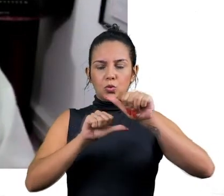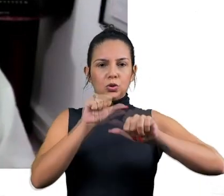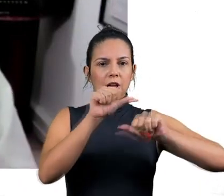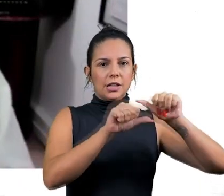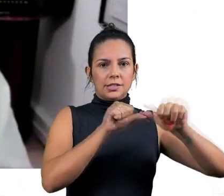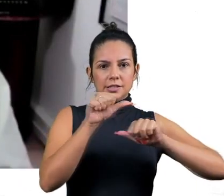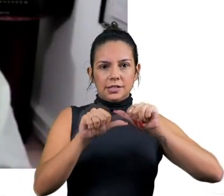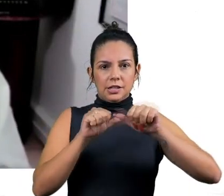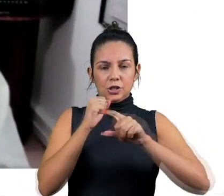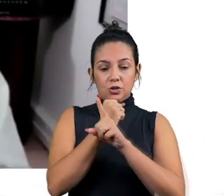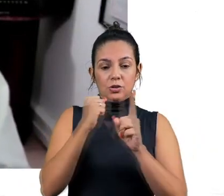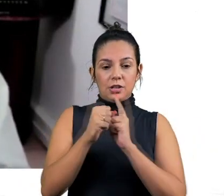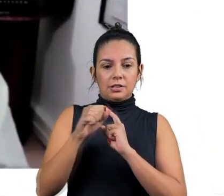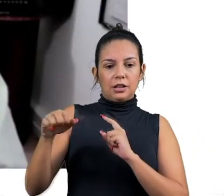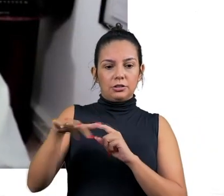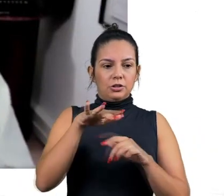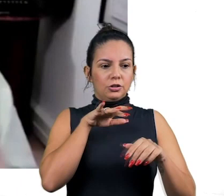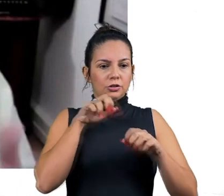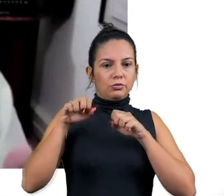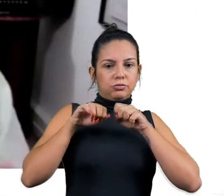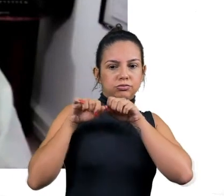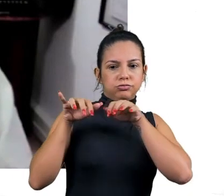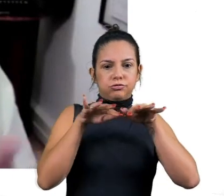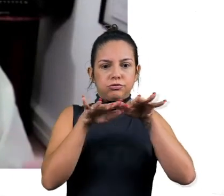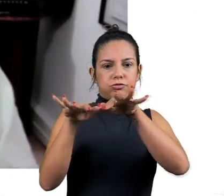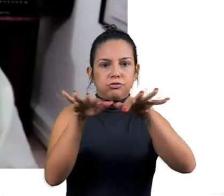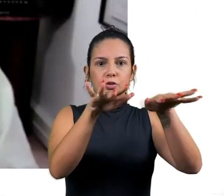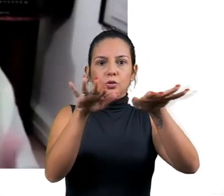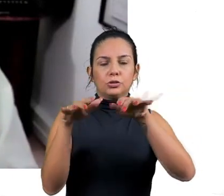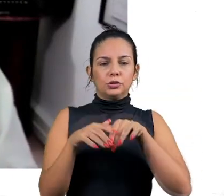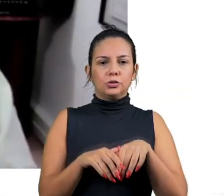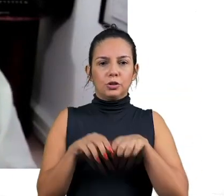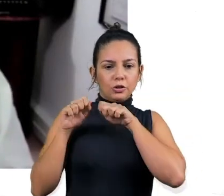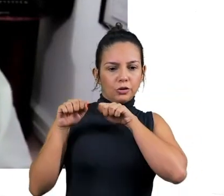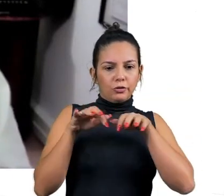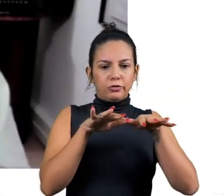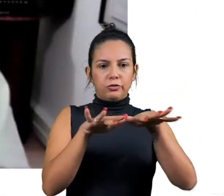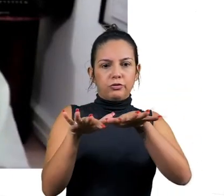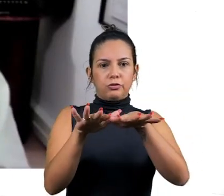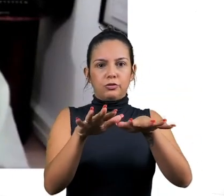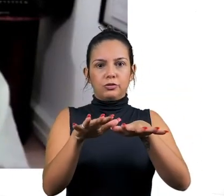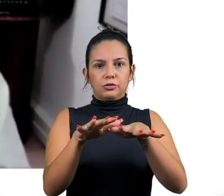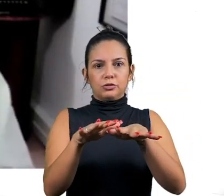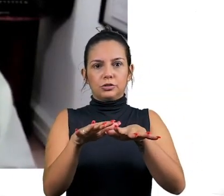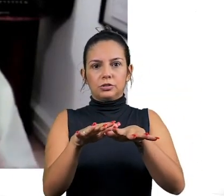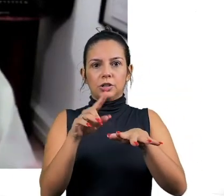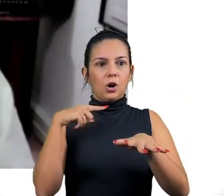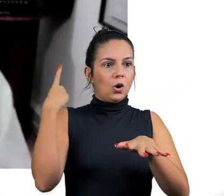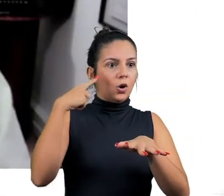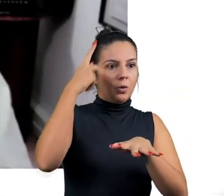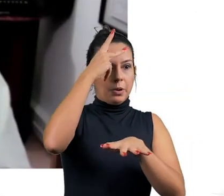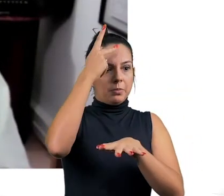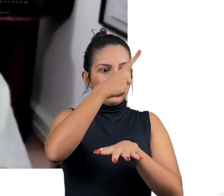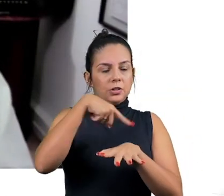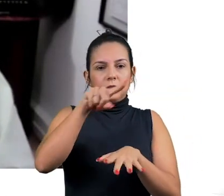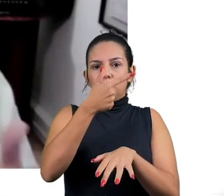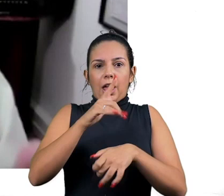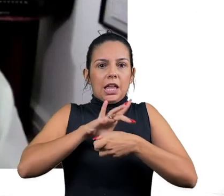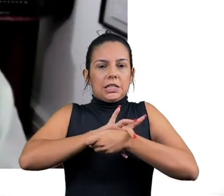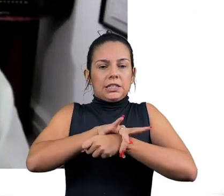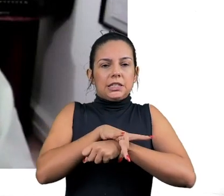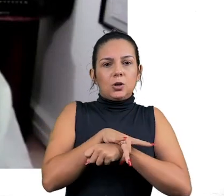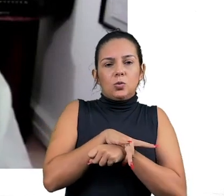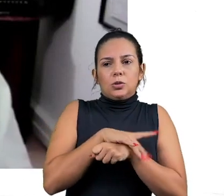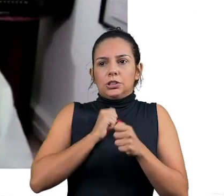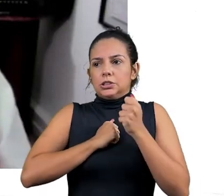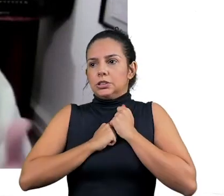está em fluxo, esse fluxo é uma tormenta para as pessoas, porque deixa todo mundo inseguro,